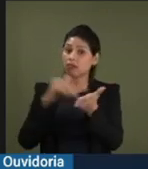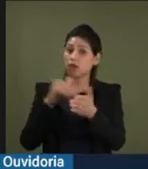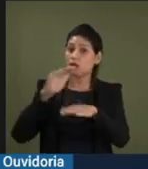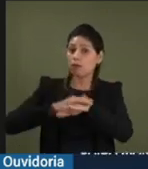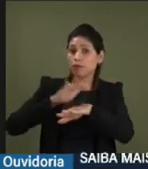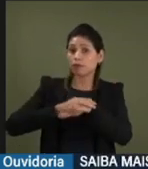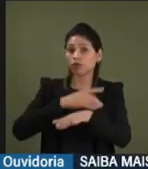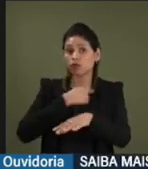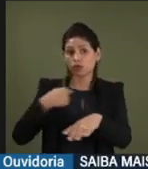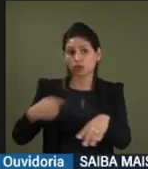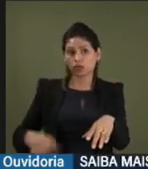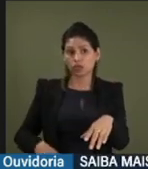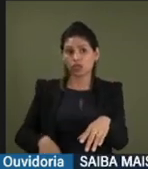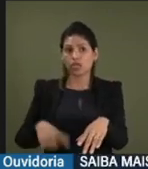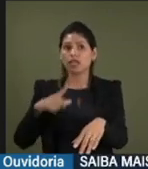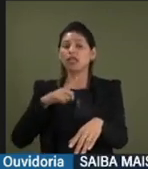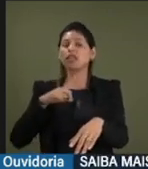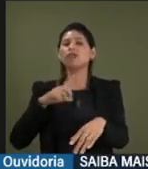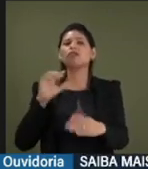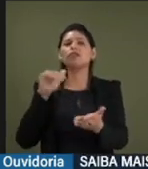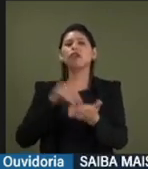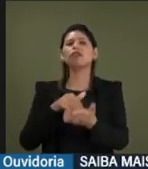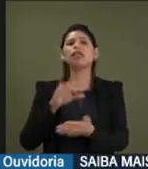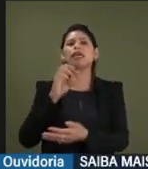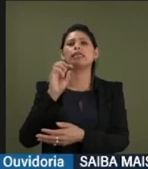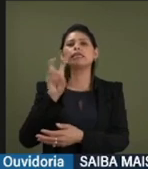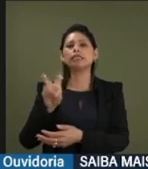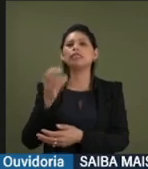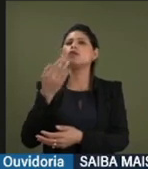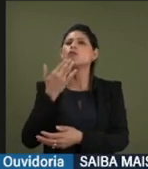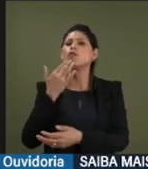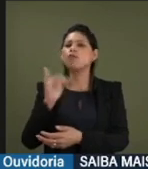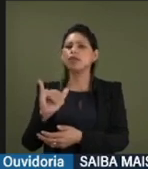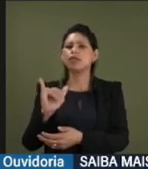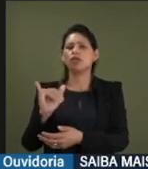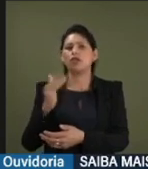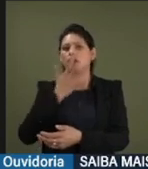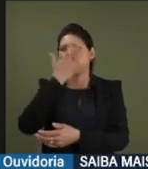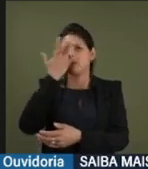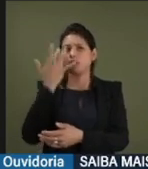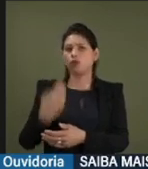China, com 1,5 bilhão de habitantes, são